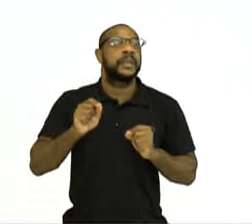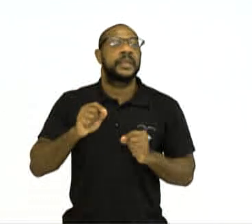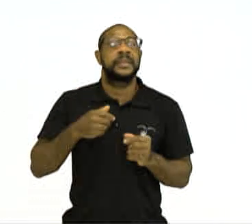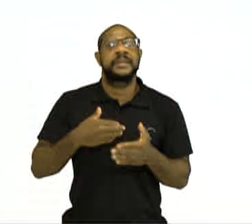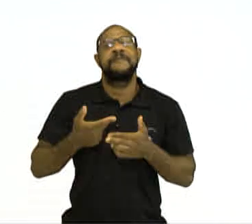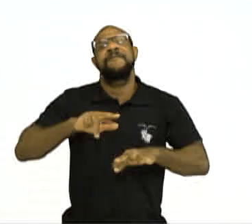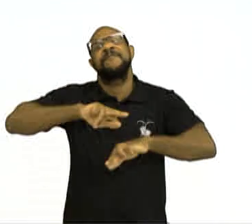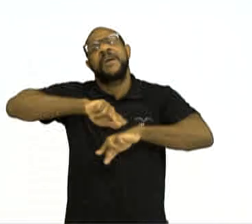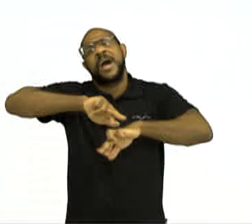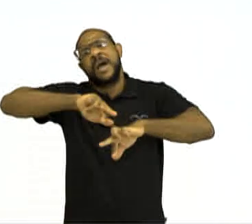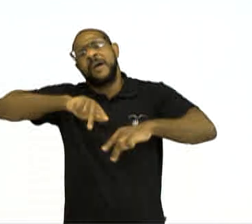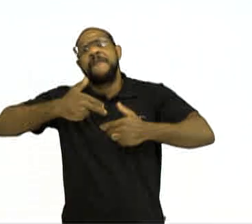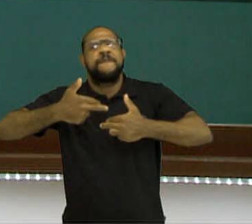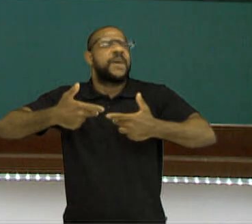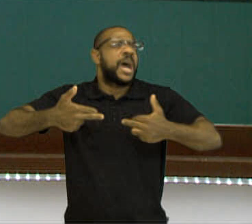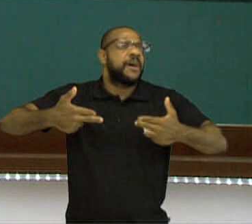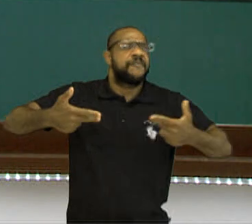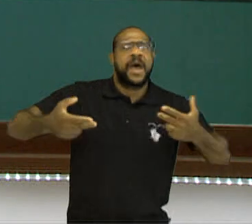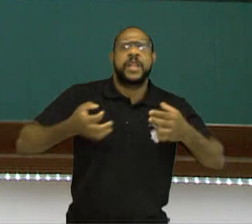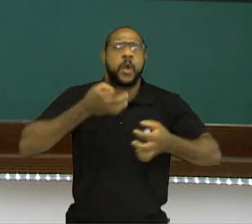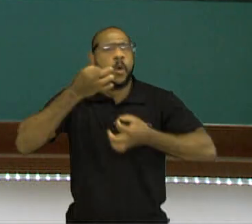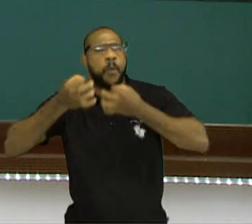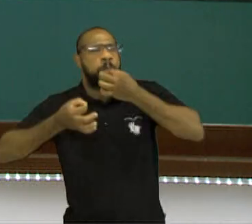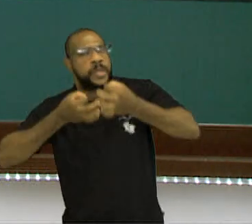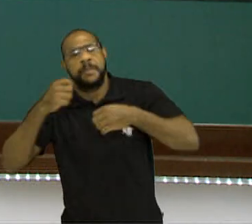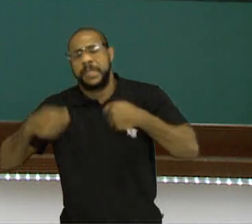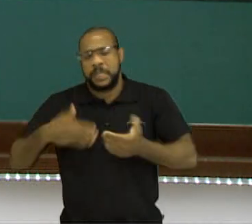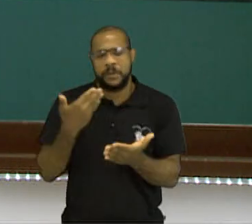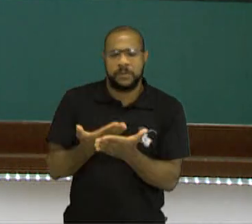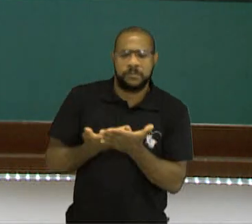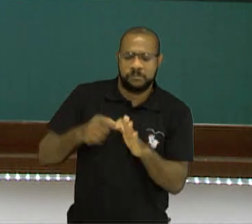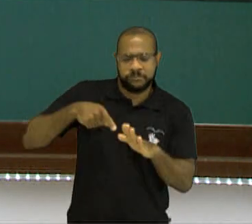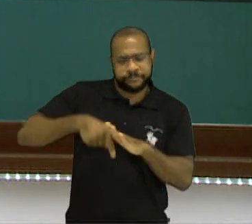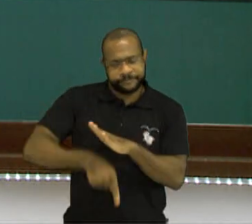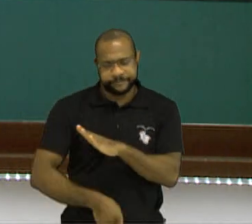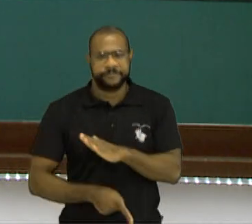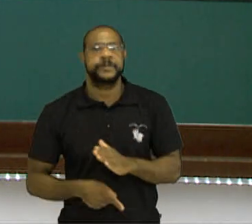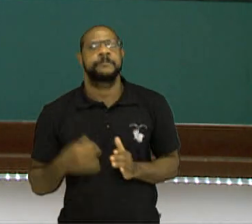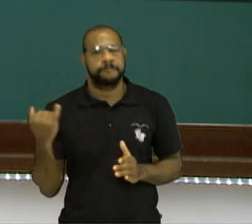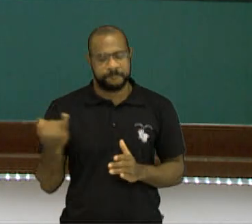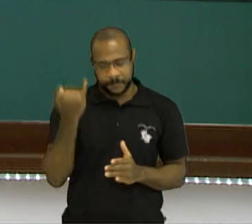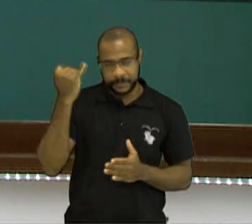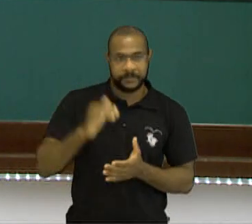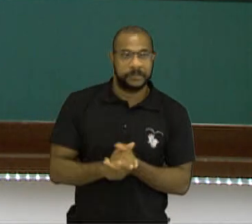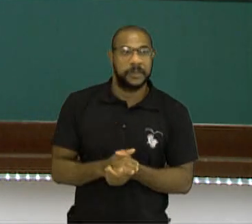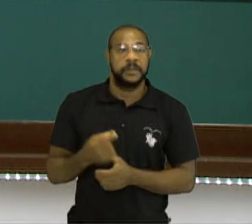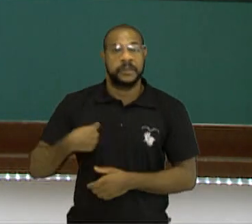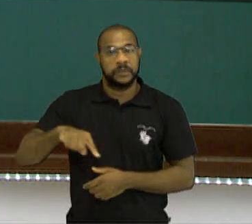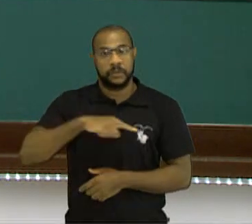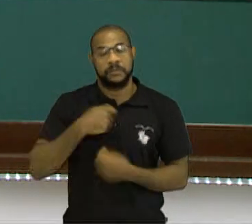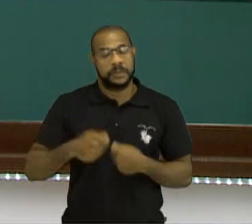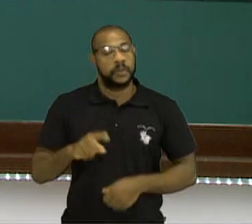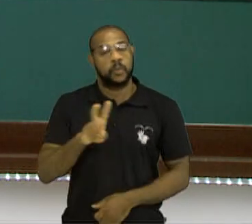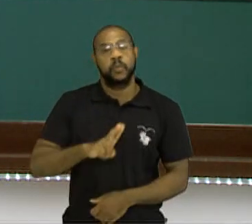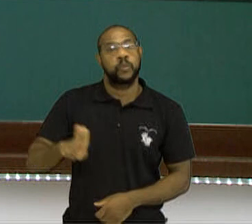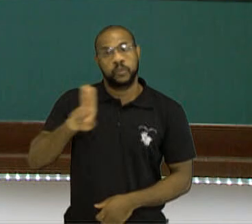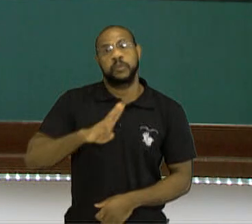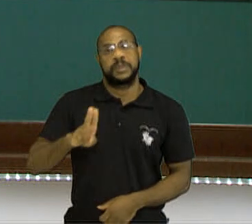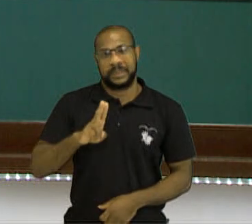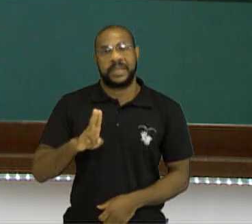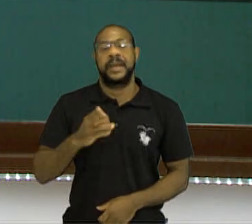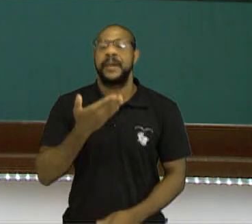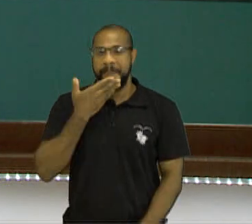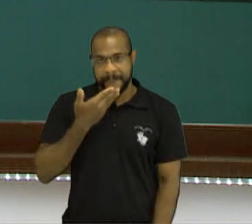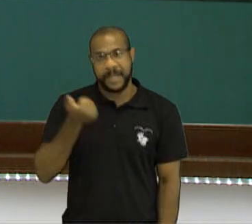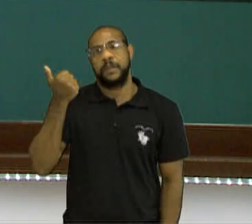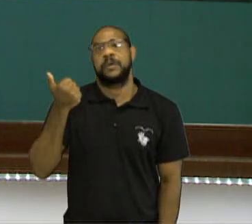de argumentos e que você precisa estudar e se aprofundar sobre esses tipos de argumentos para que consiga usá-los da melhor maneira possível,